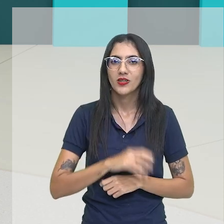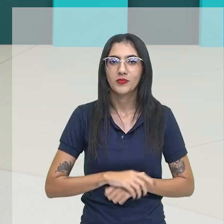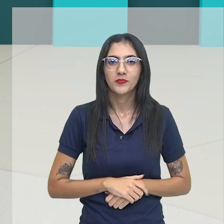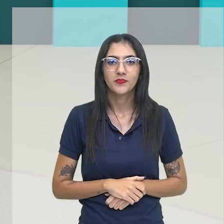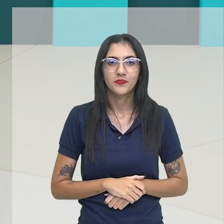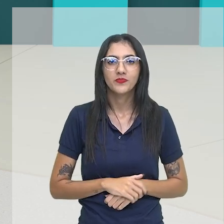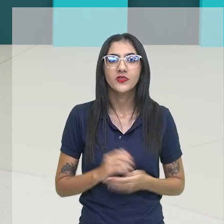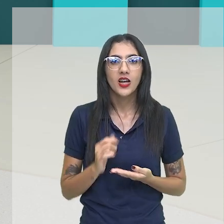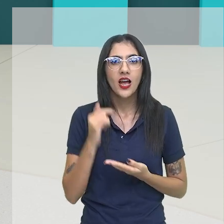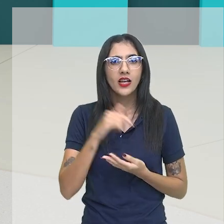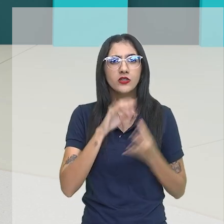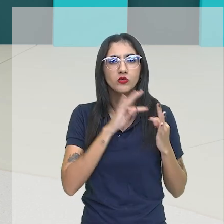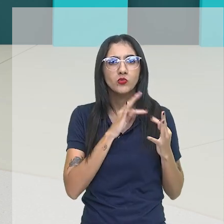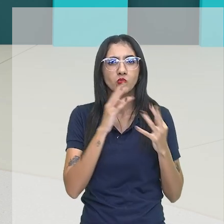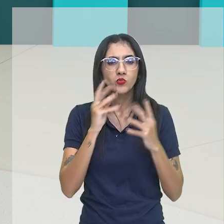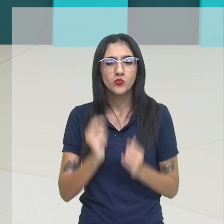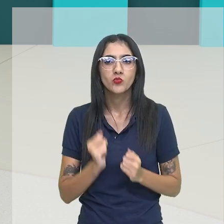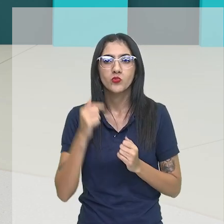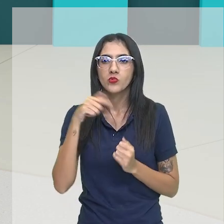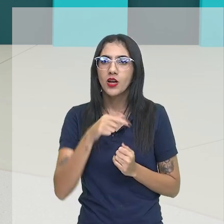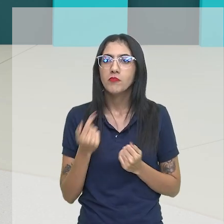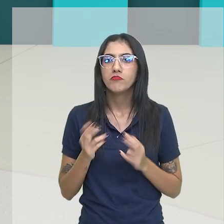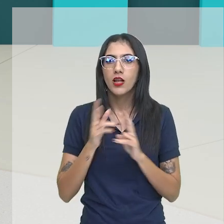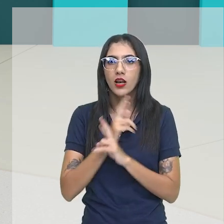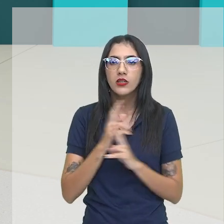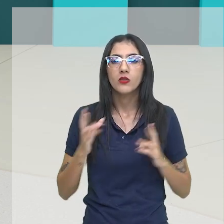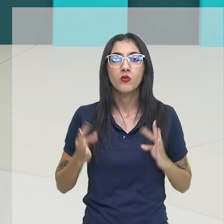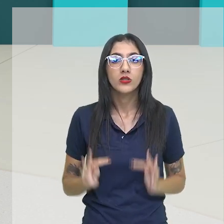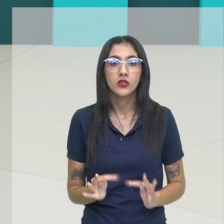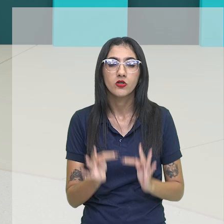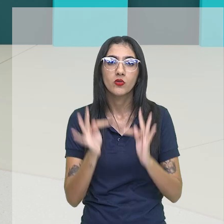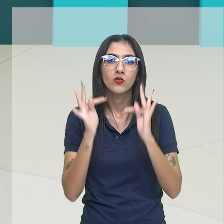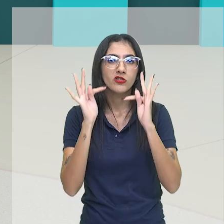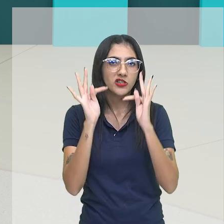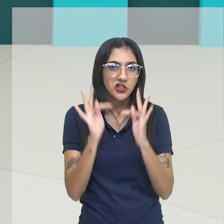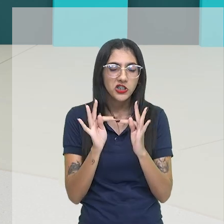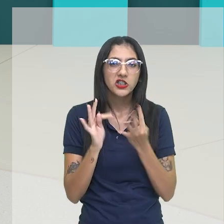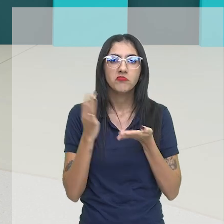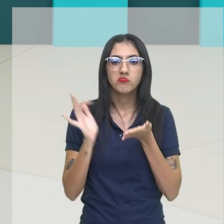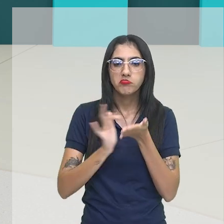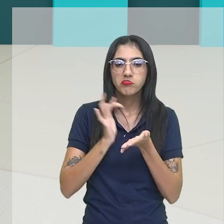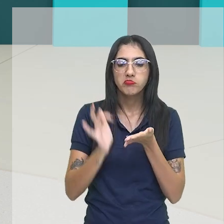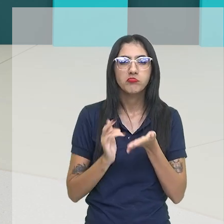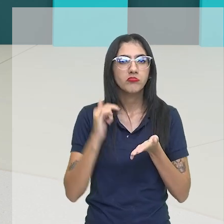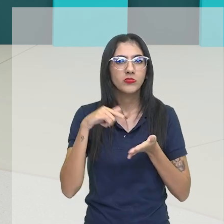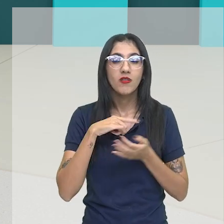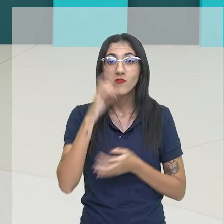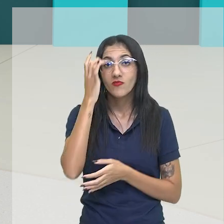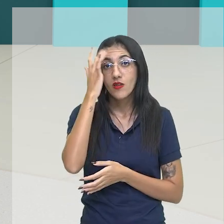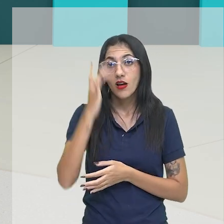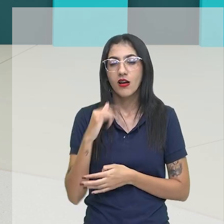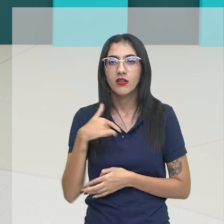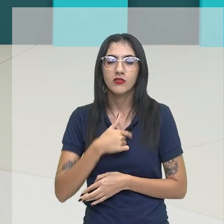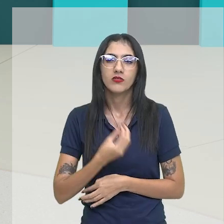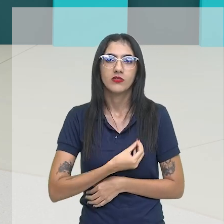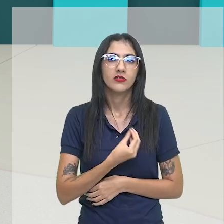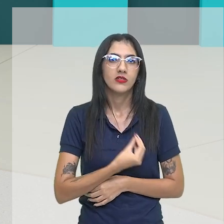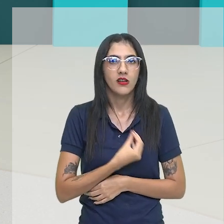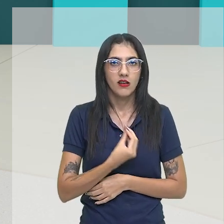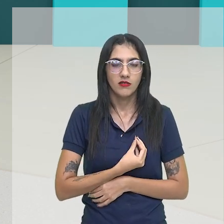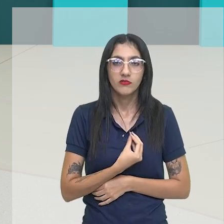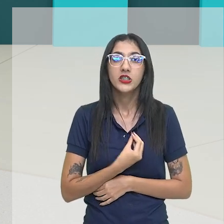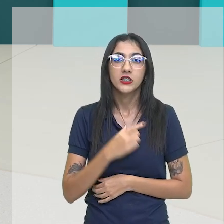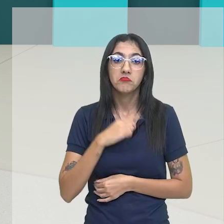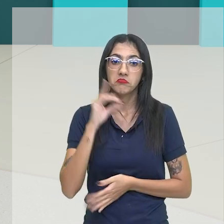é o que a tecnologia, né, o digital, aquilo que vem para facilitar a nossa vida, traz para,